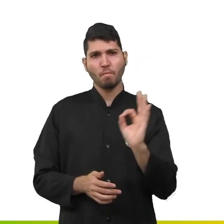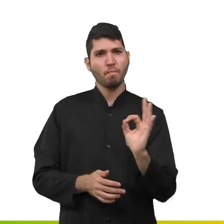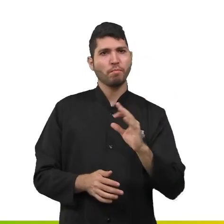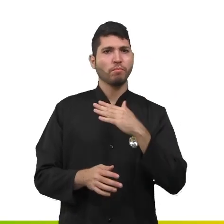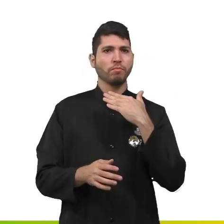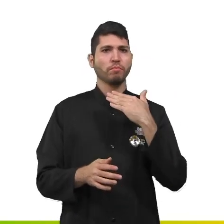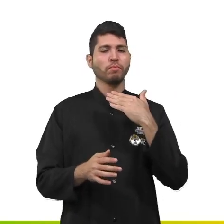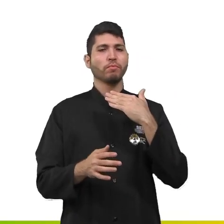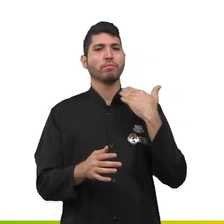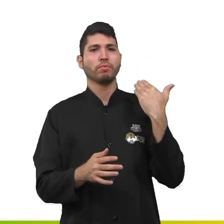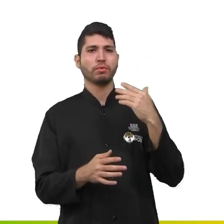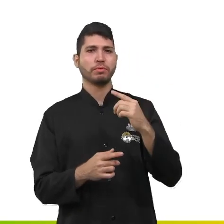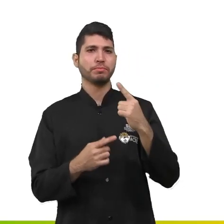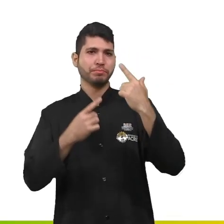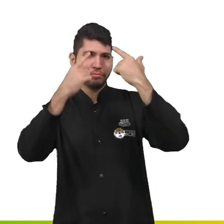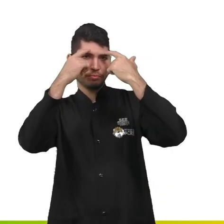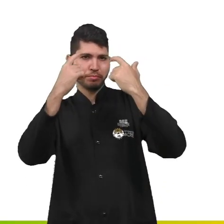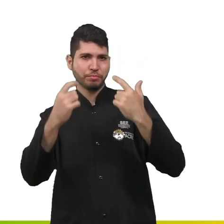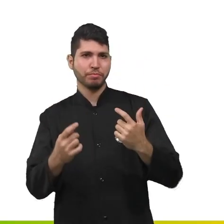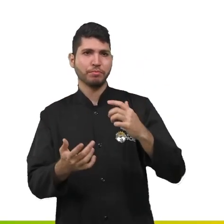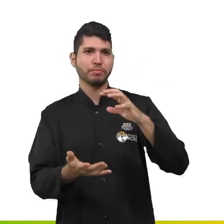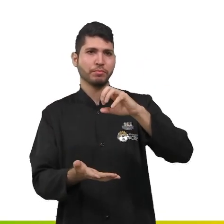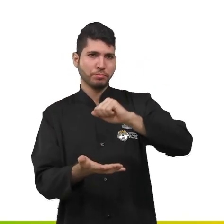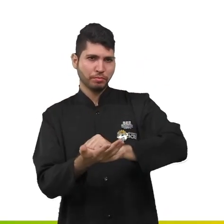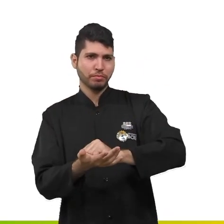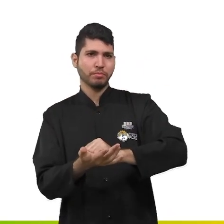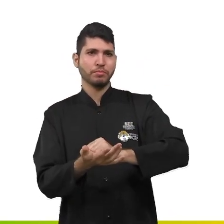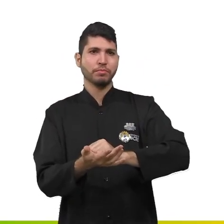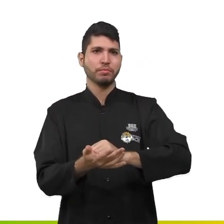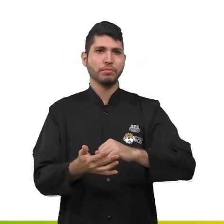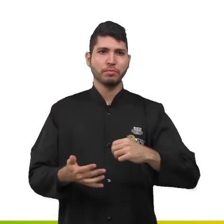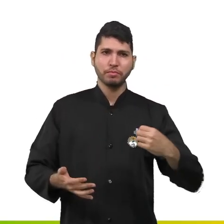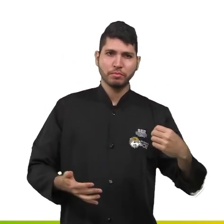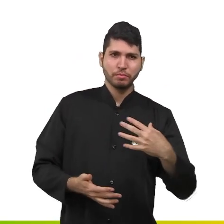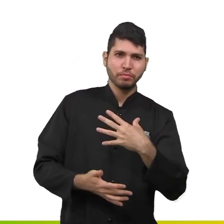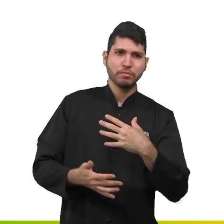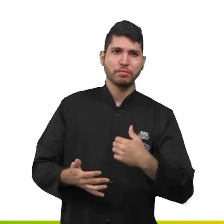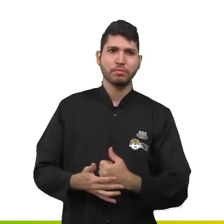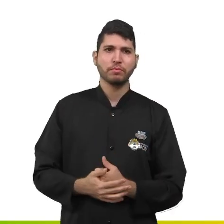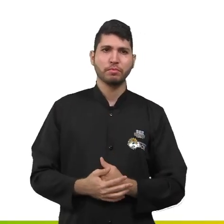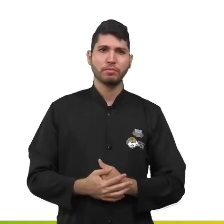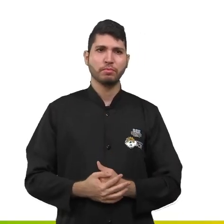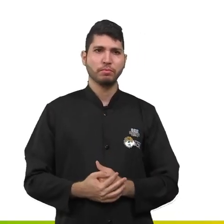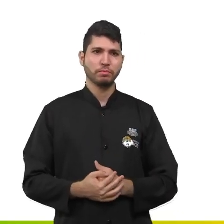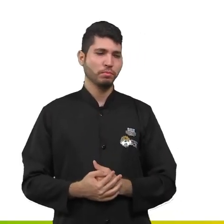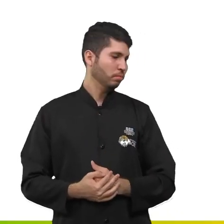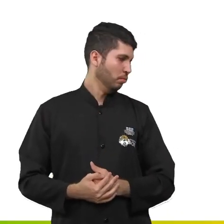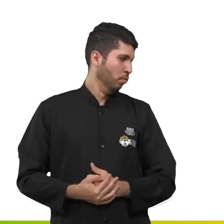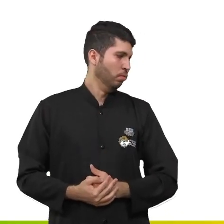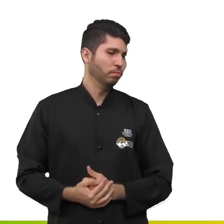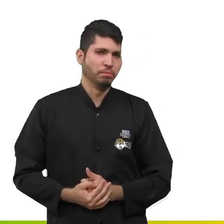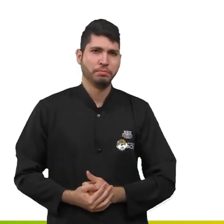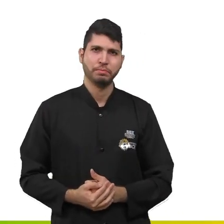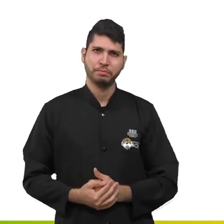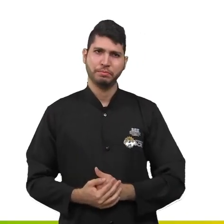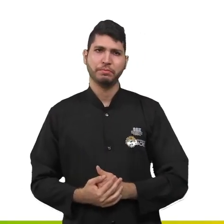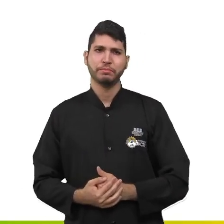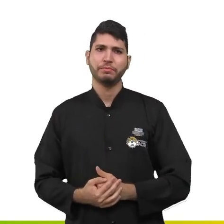aqui, muito nítido. De redução, no caso, seria de violência, vamos colocar